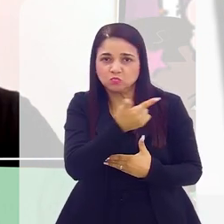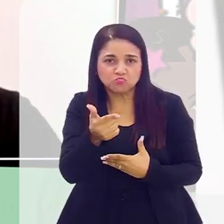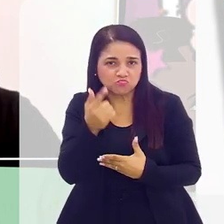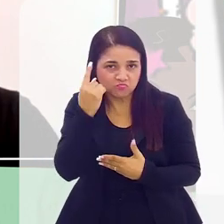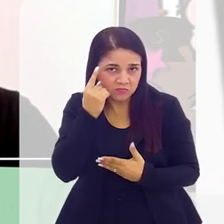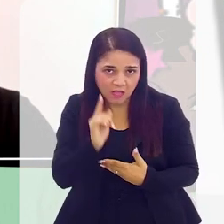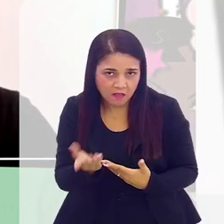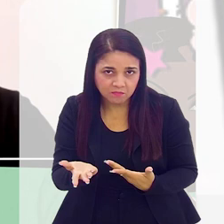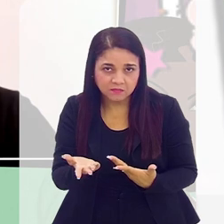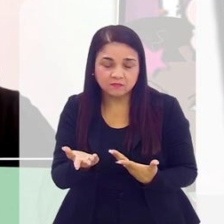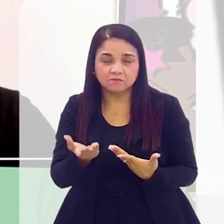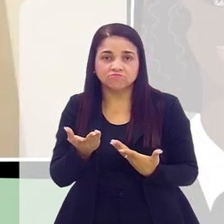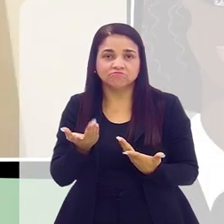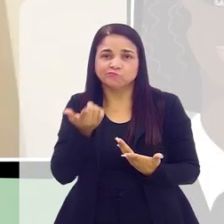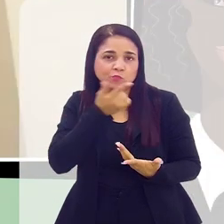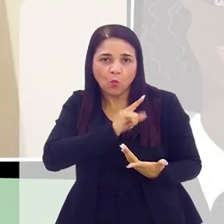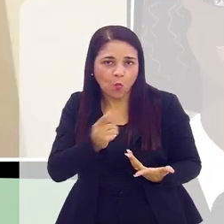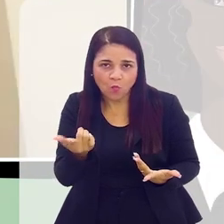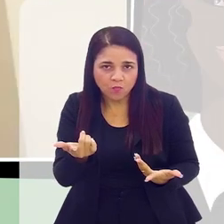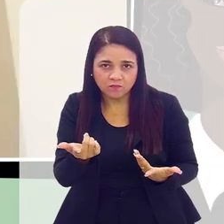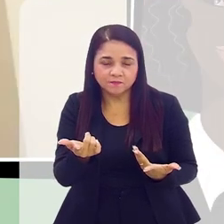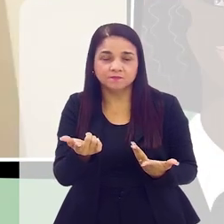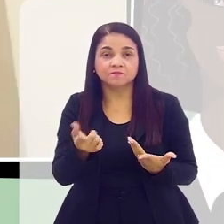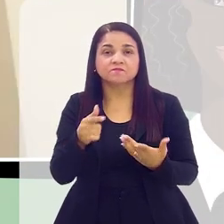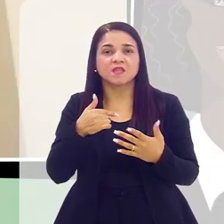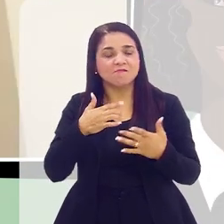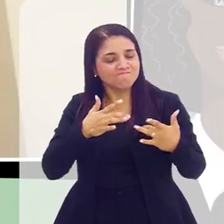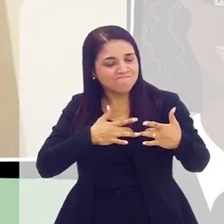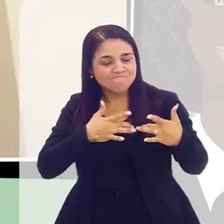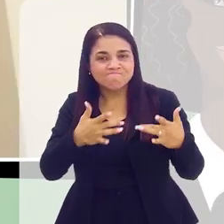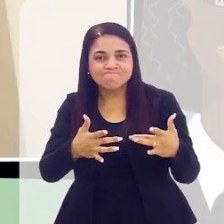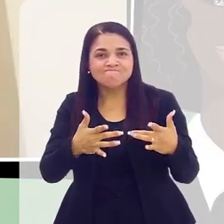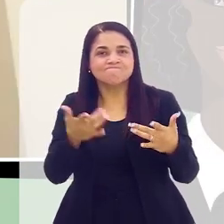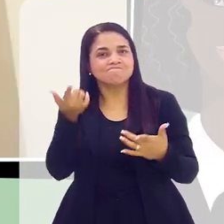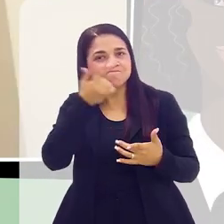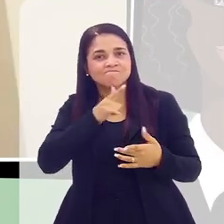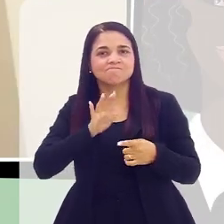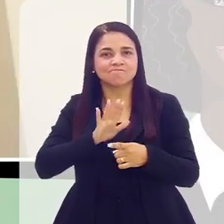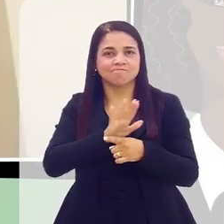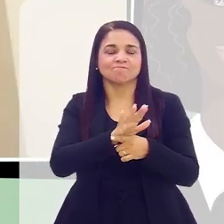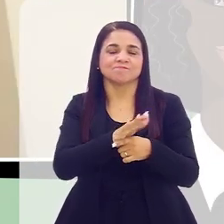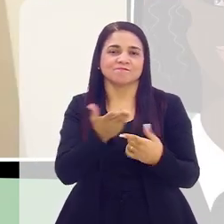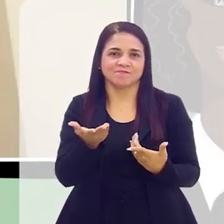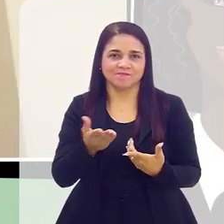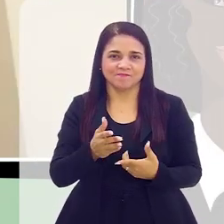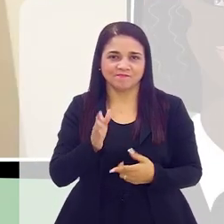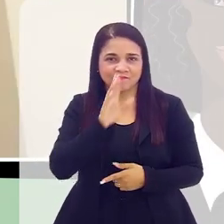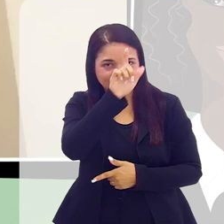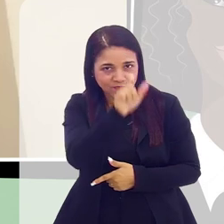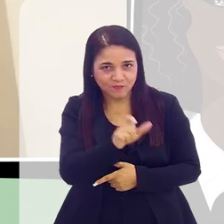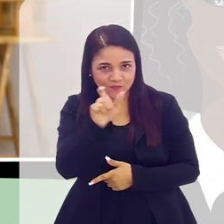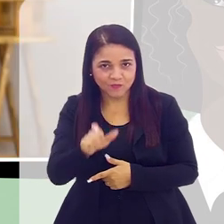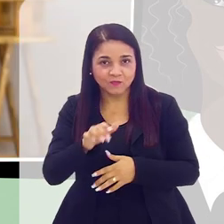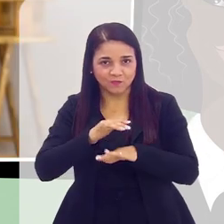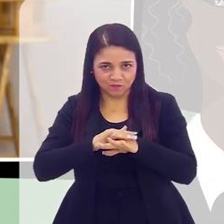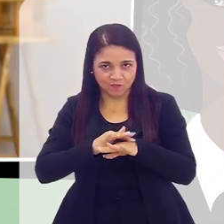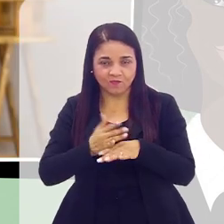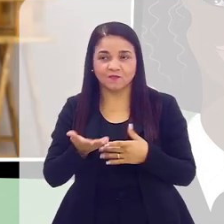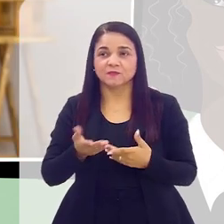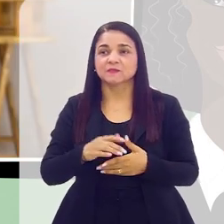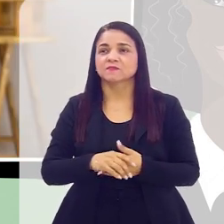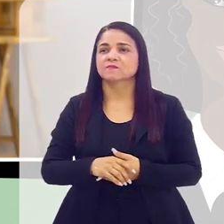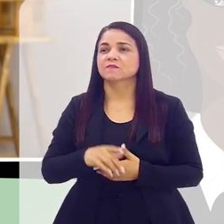para si mesmo. Para mim é uma gratidão poder estar fazendo isso pelo próximo. Alexandre,